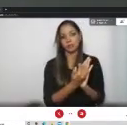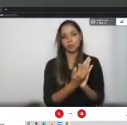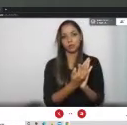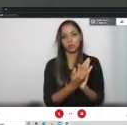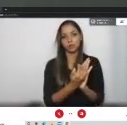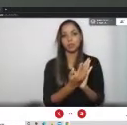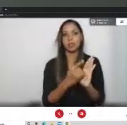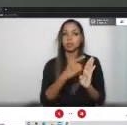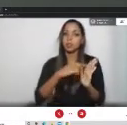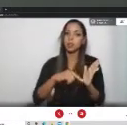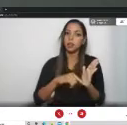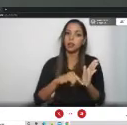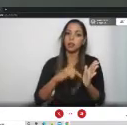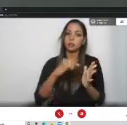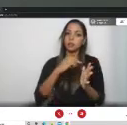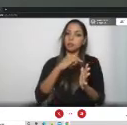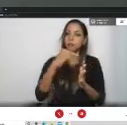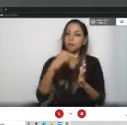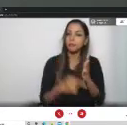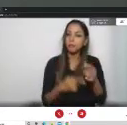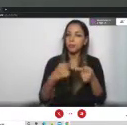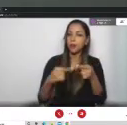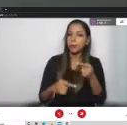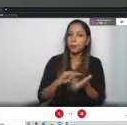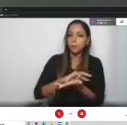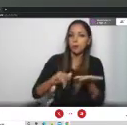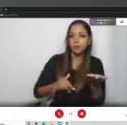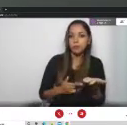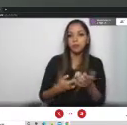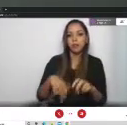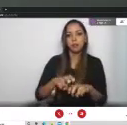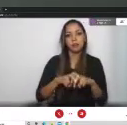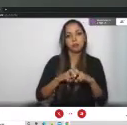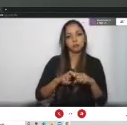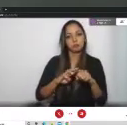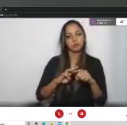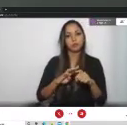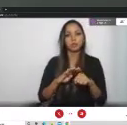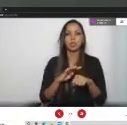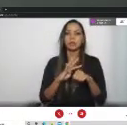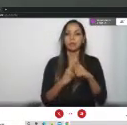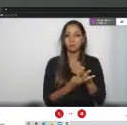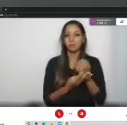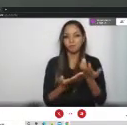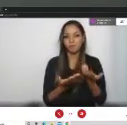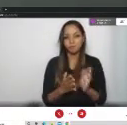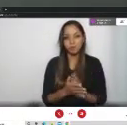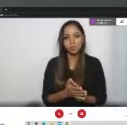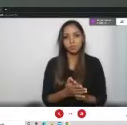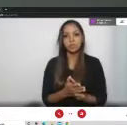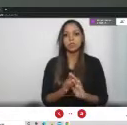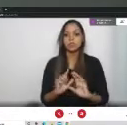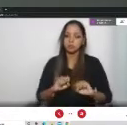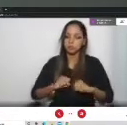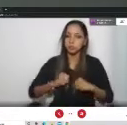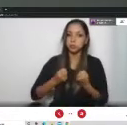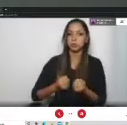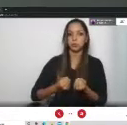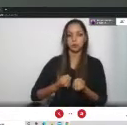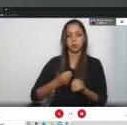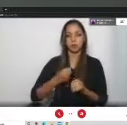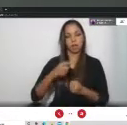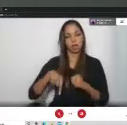em decorrência, em consequência dessa terrível pandemia que nós estamos vivendo. Então, me somo ao senhor nesse esforço, me somo a essa Casa